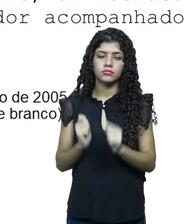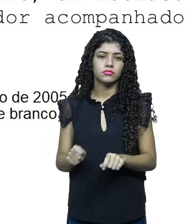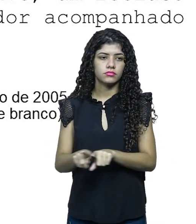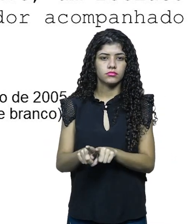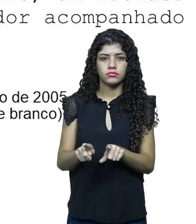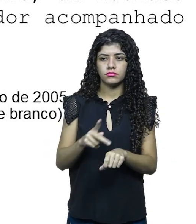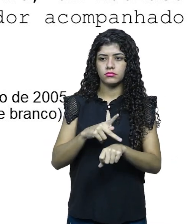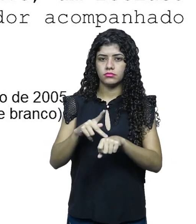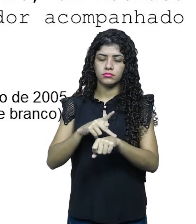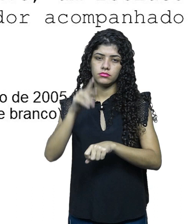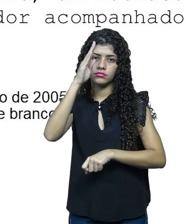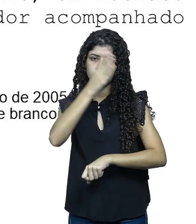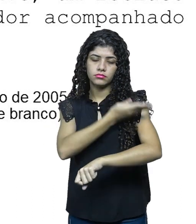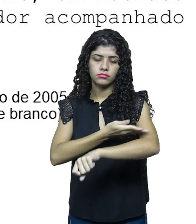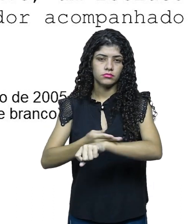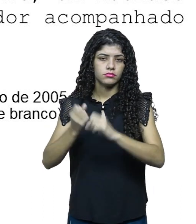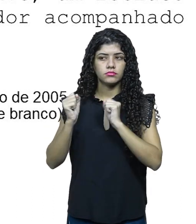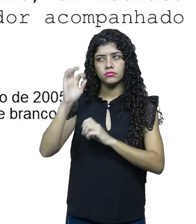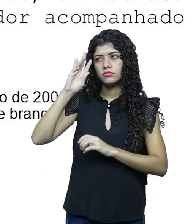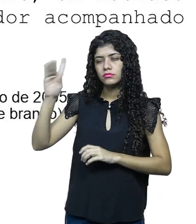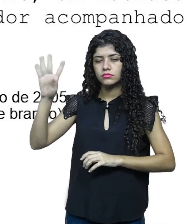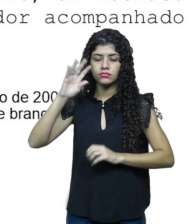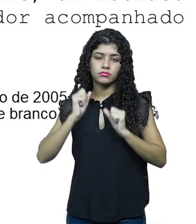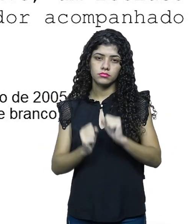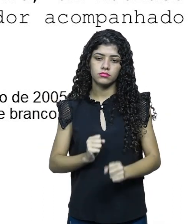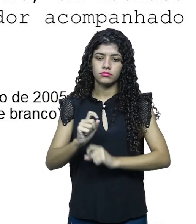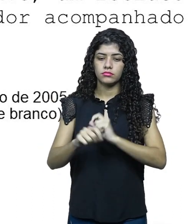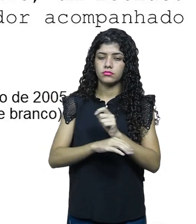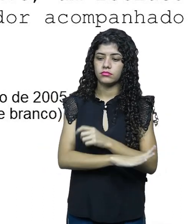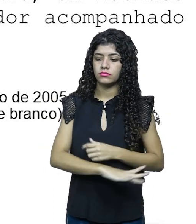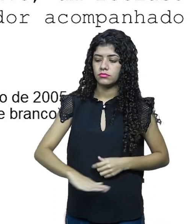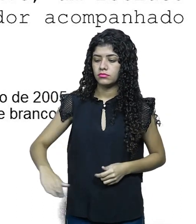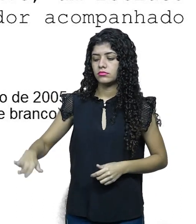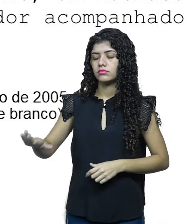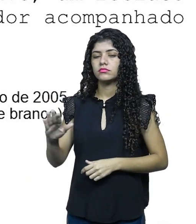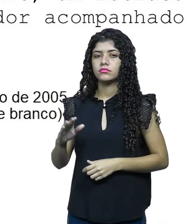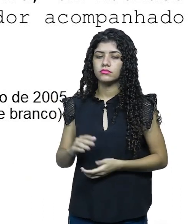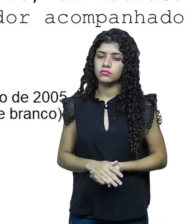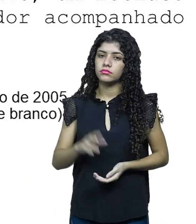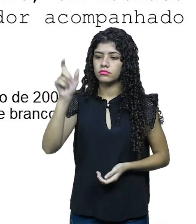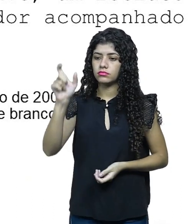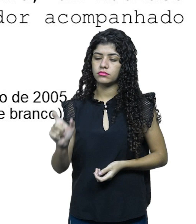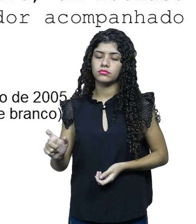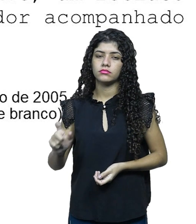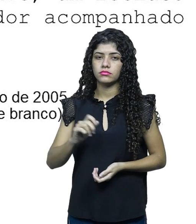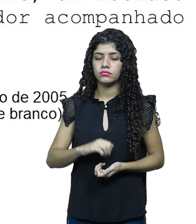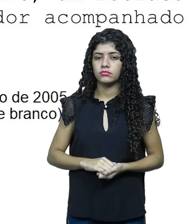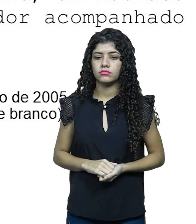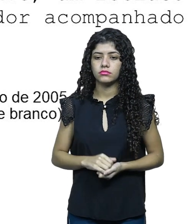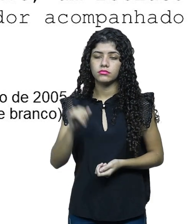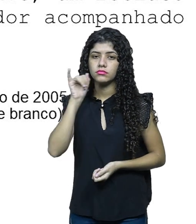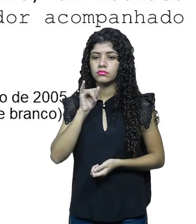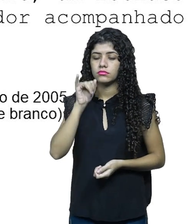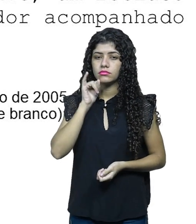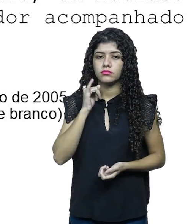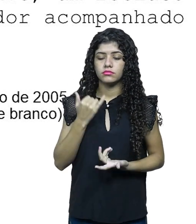pode ser um pesadelo. Pode ser a infância de um personagem, cenas da infância de um personagem. No exemplo de Dois